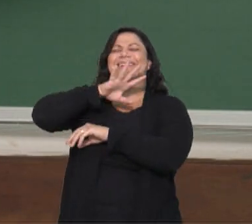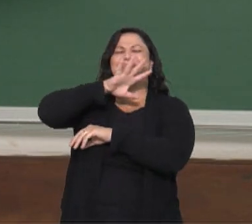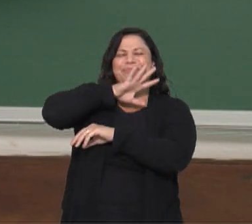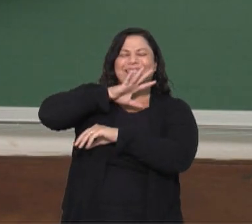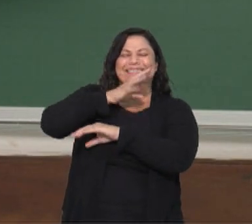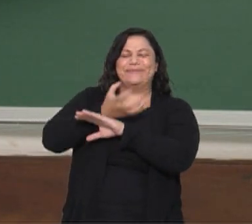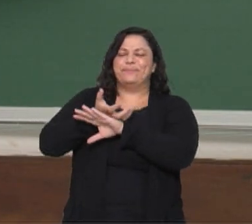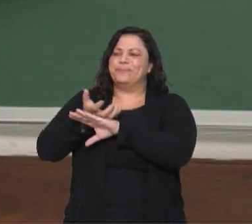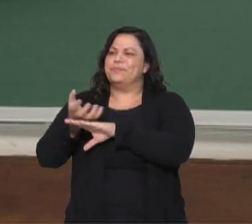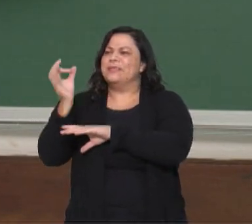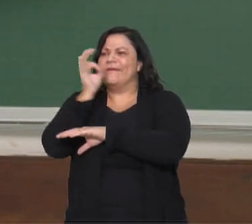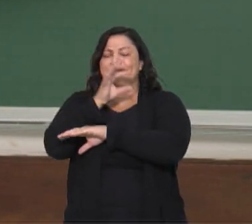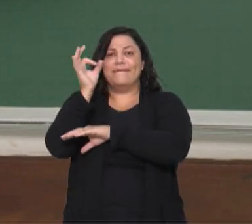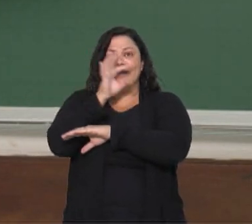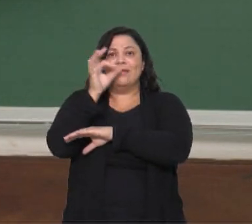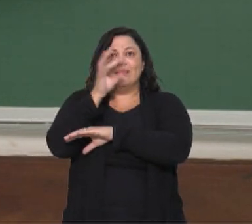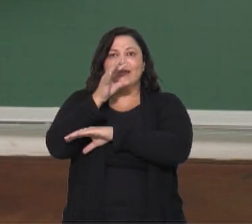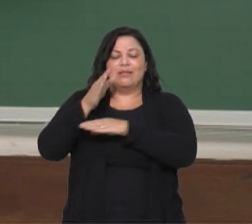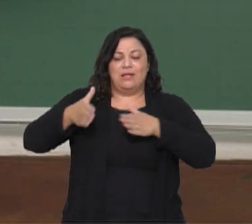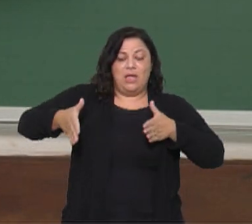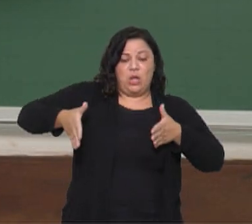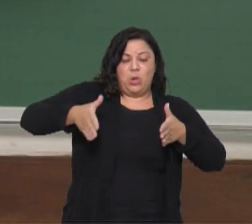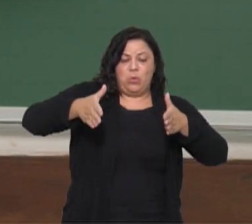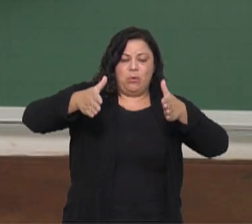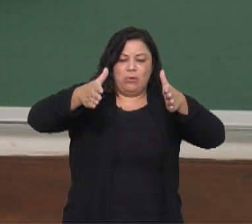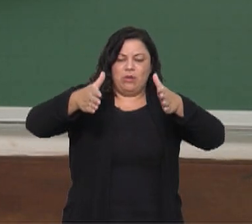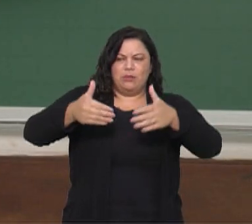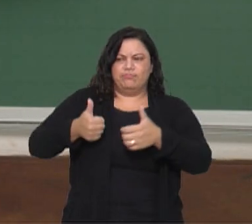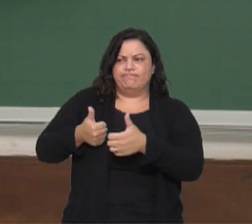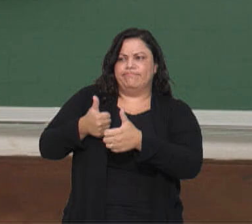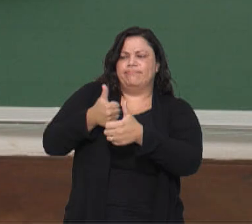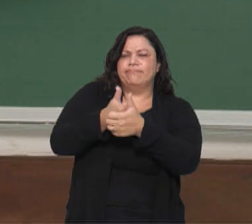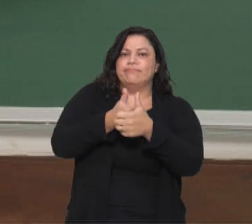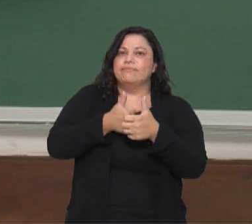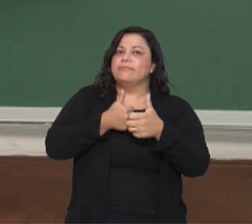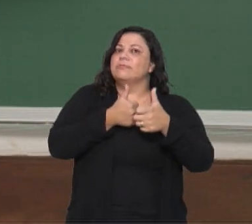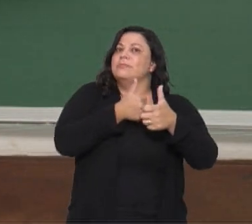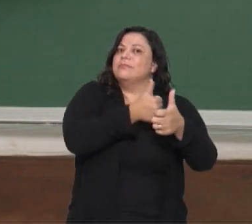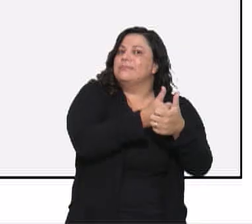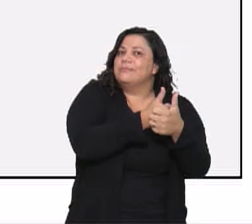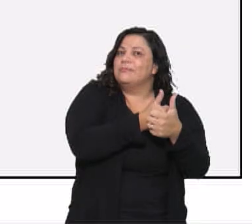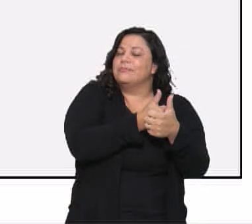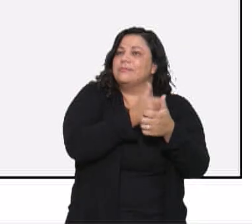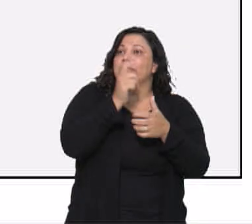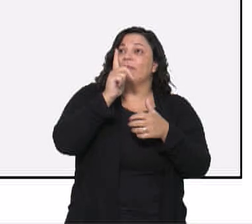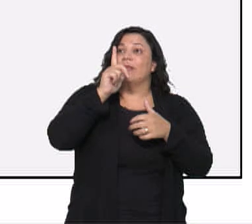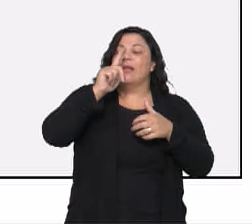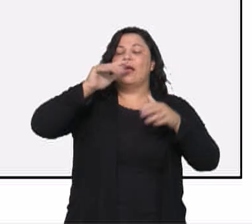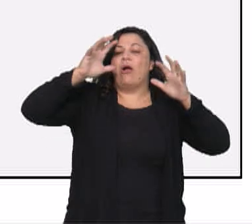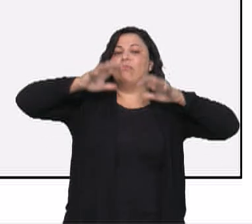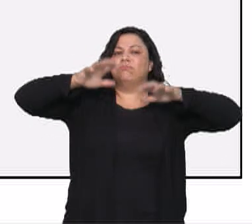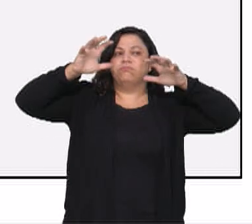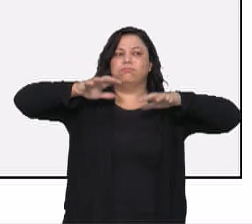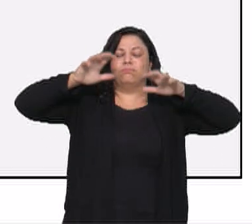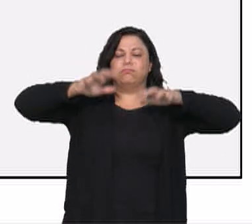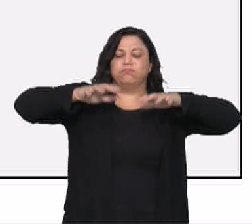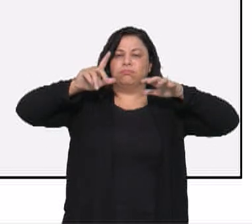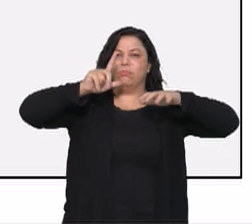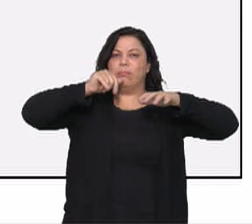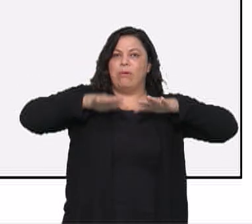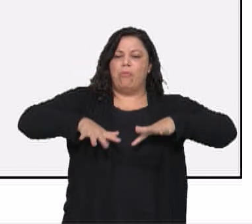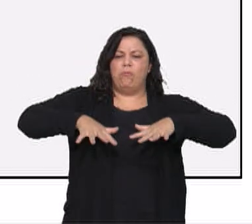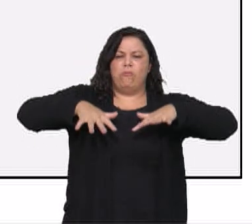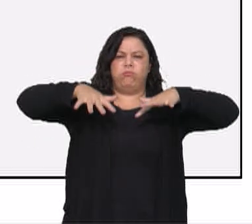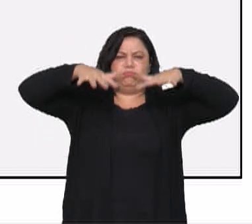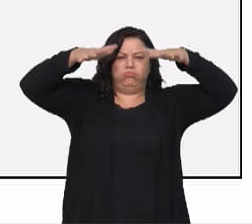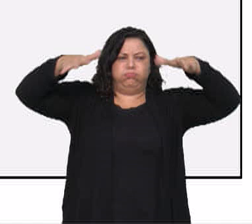próxima do rio. E o rio está muito próximo do leito aqui, ó, da margem. Uma chuvinha aqui, meus amigos, essa água aqui já vai transbordar, bem